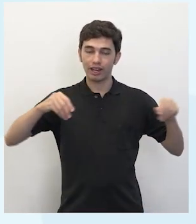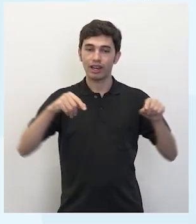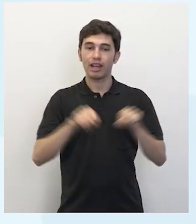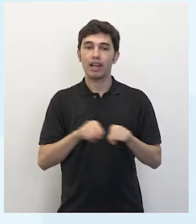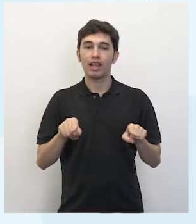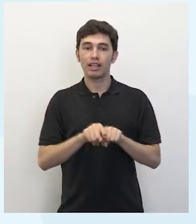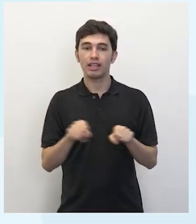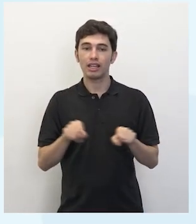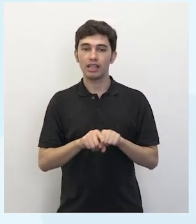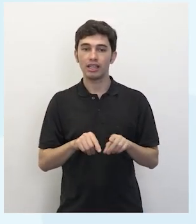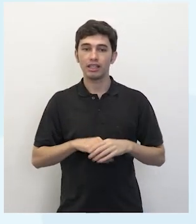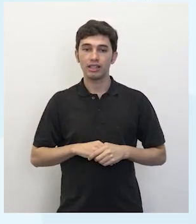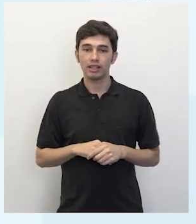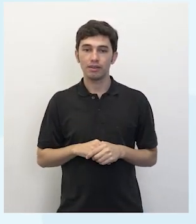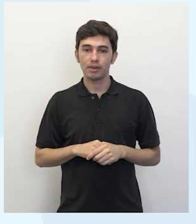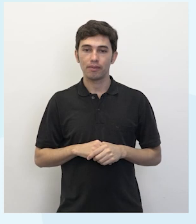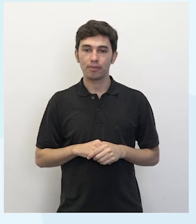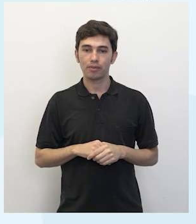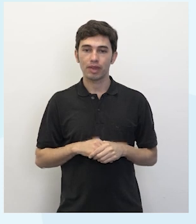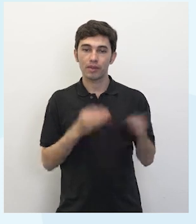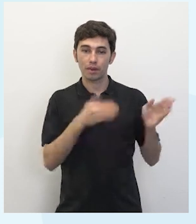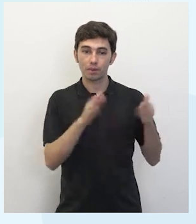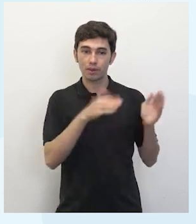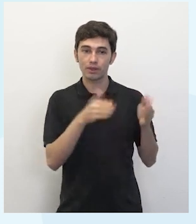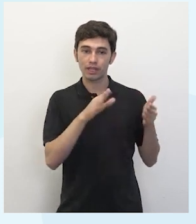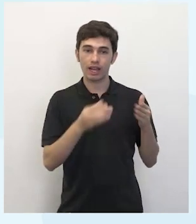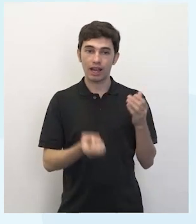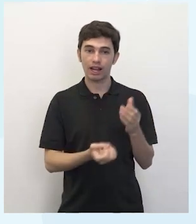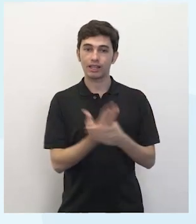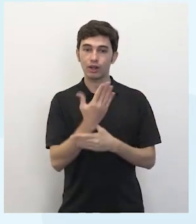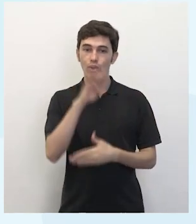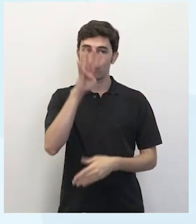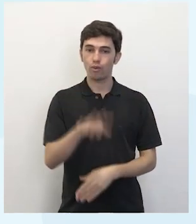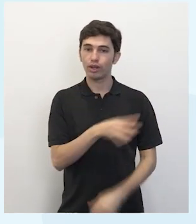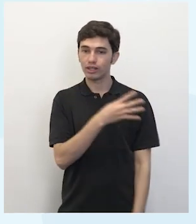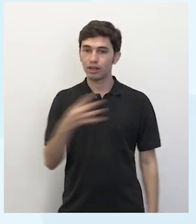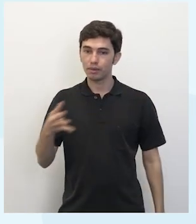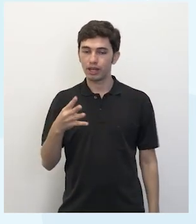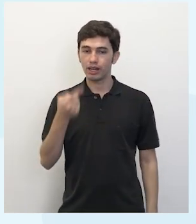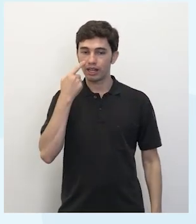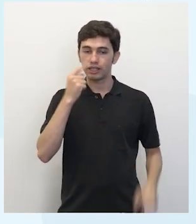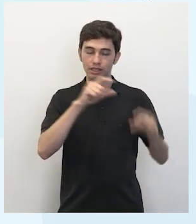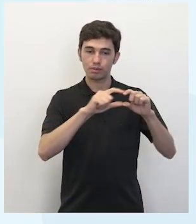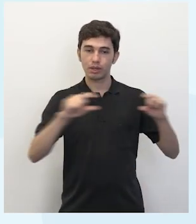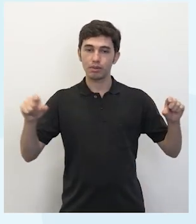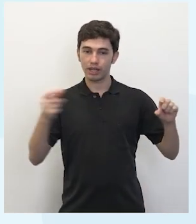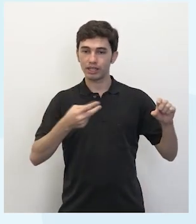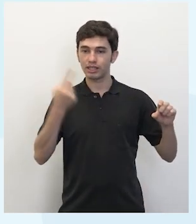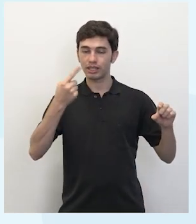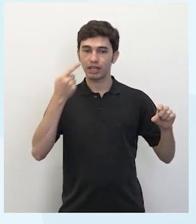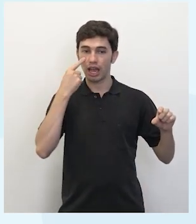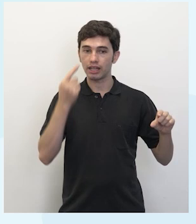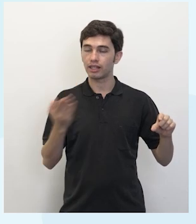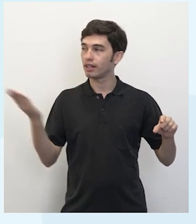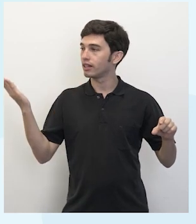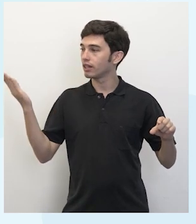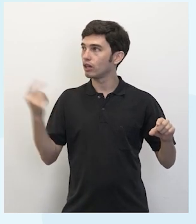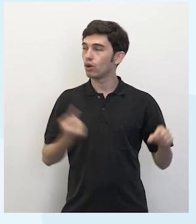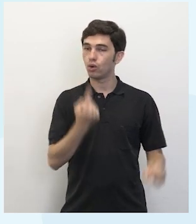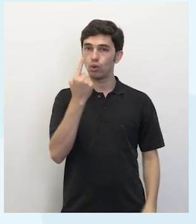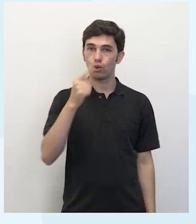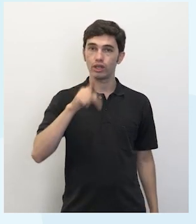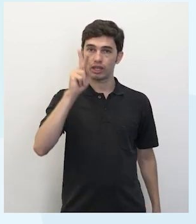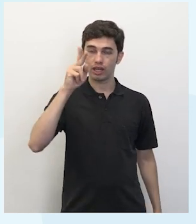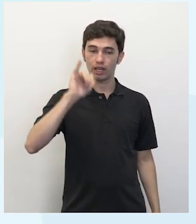gente observar, pessoal do 8º ano. Então, aqui, ó, na primeira coluna, a gente tem a descrição da quantidade de farinha em quilogramas, né? 1 kg, 2